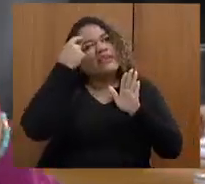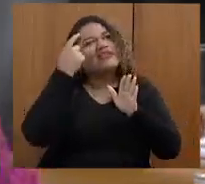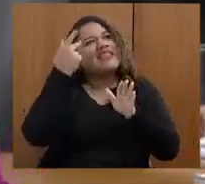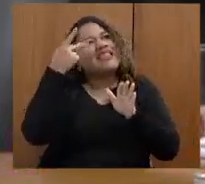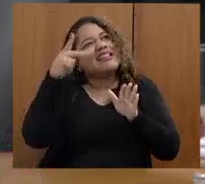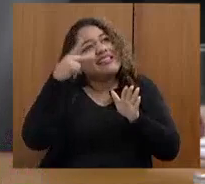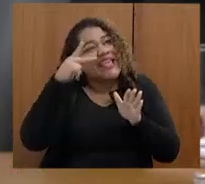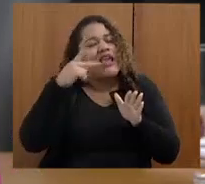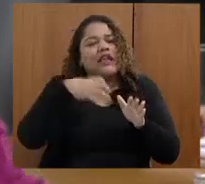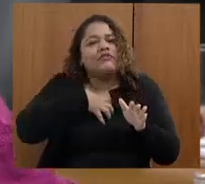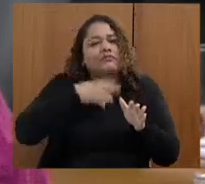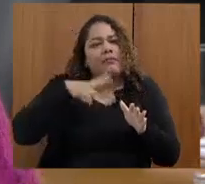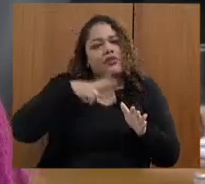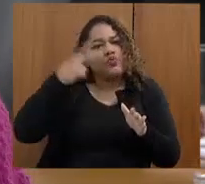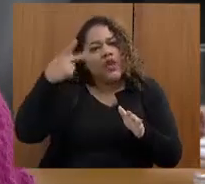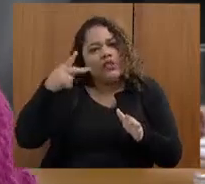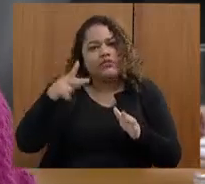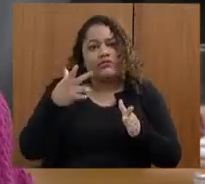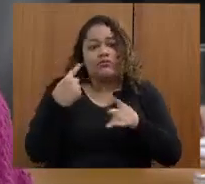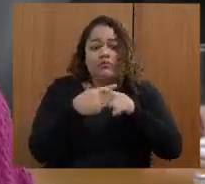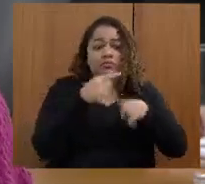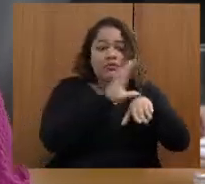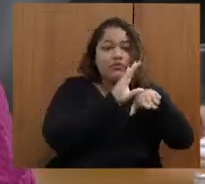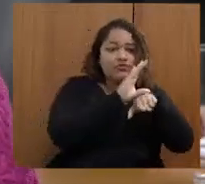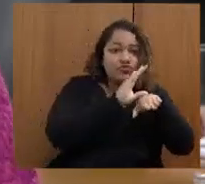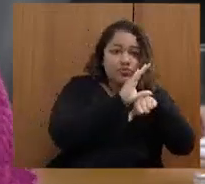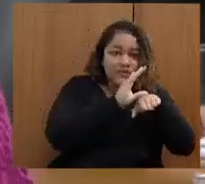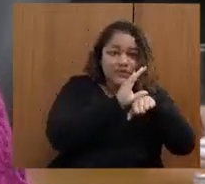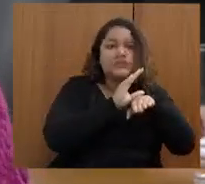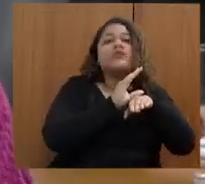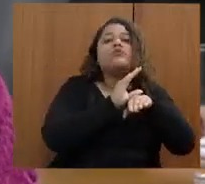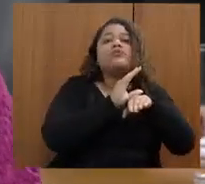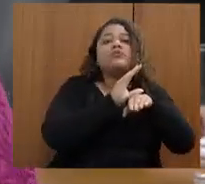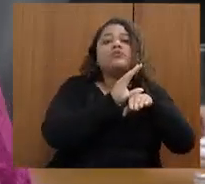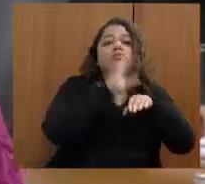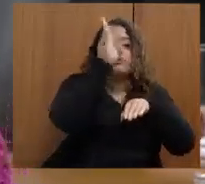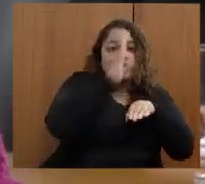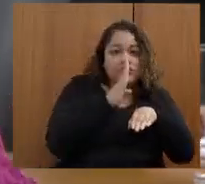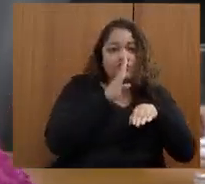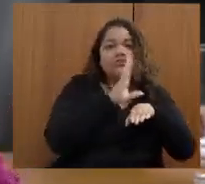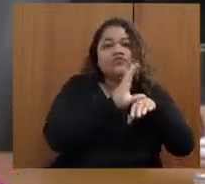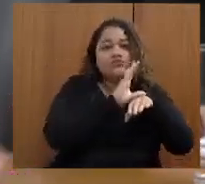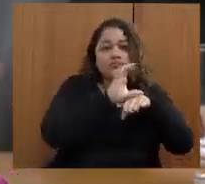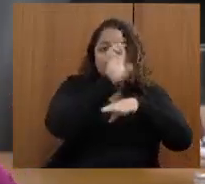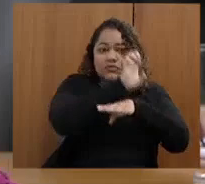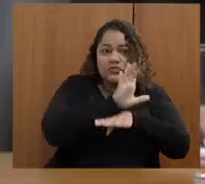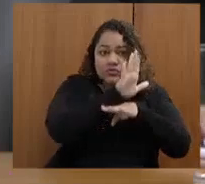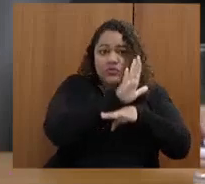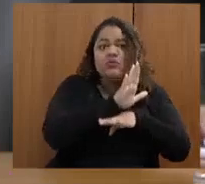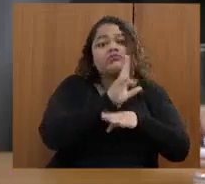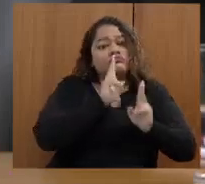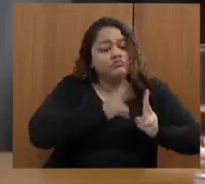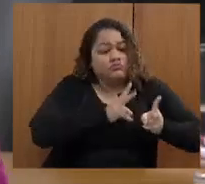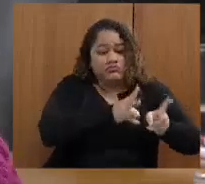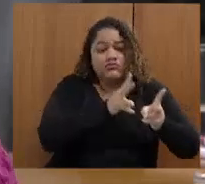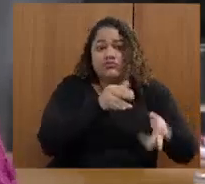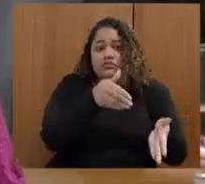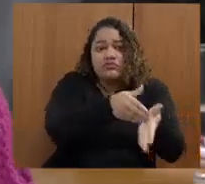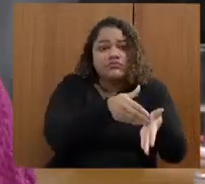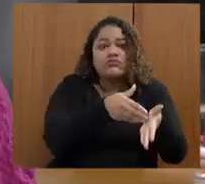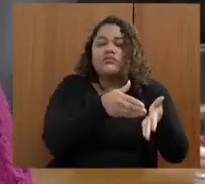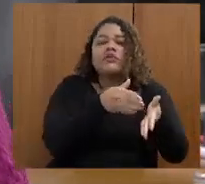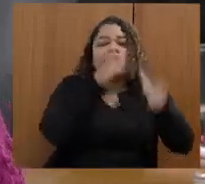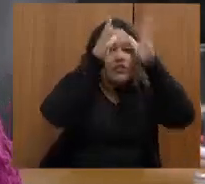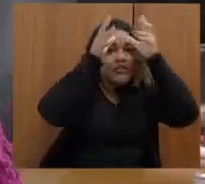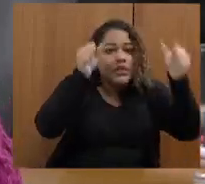porque a legislação estadual e a constituição estadual estão em vigor até que o Tribunal de Justiça